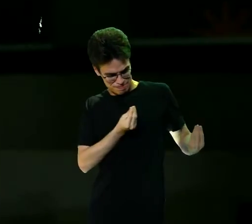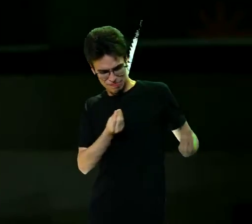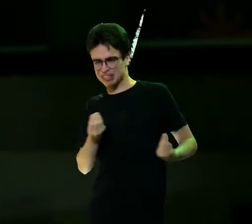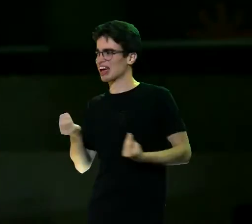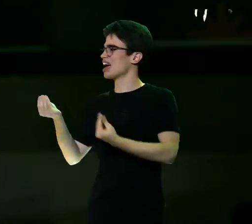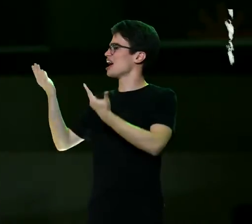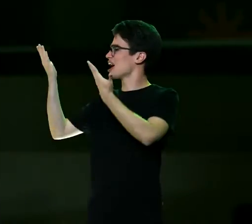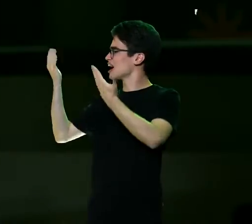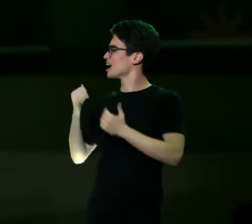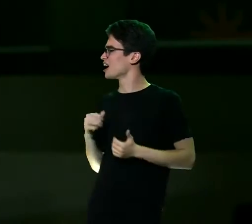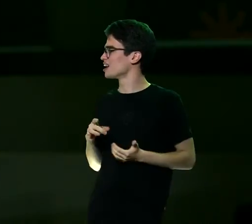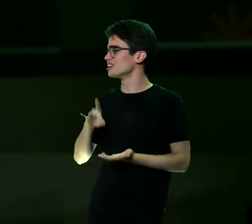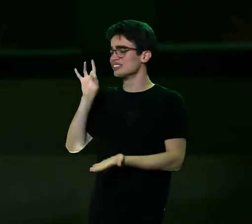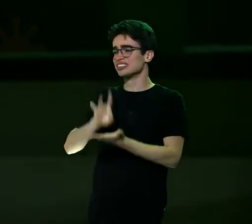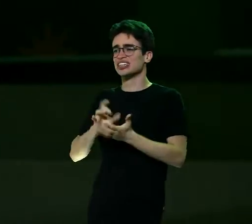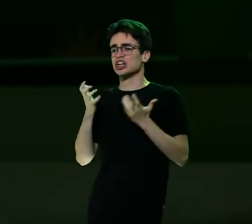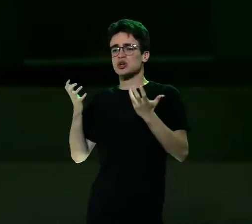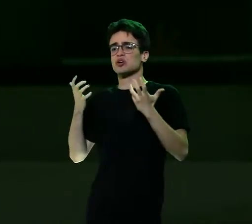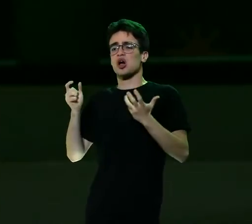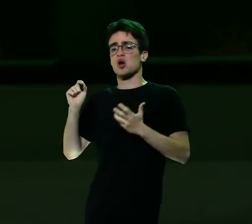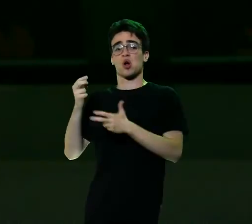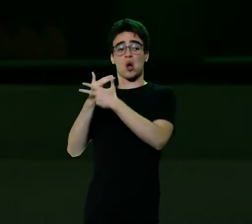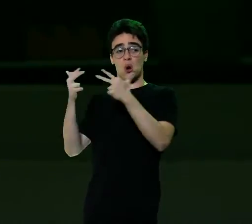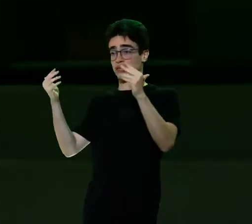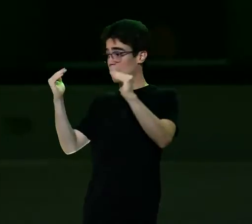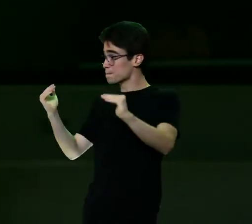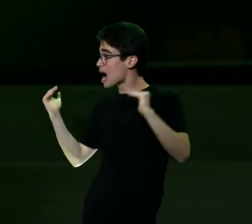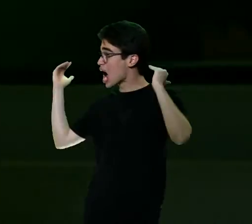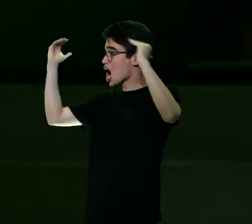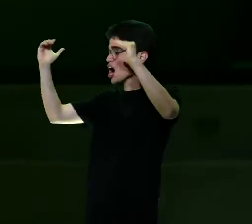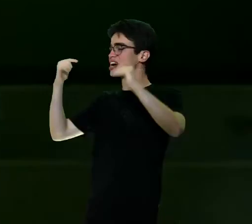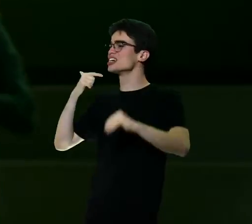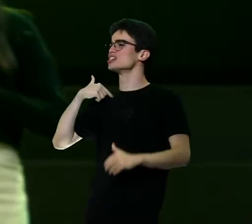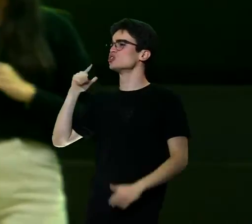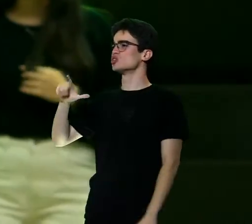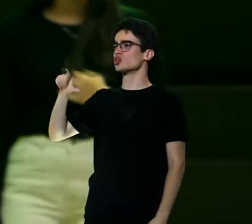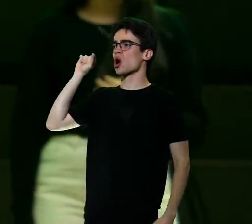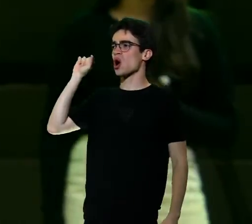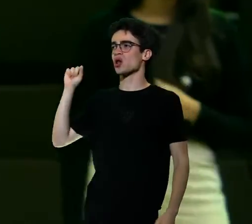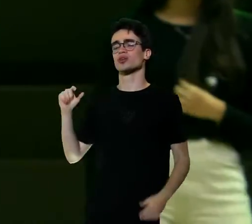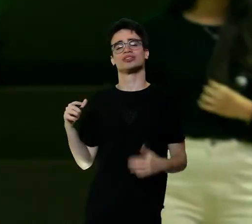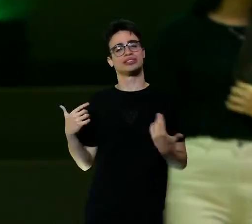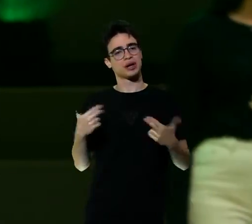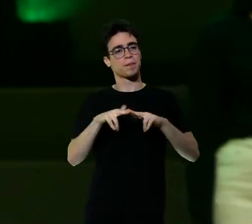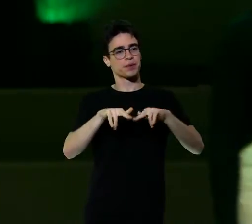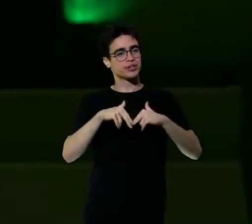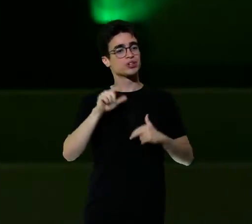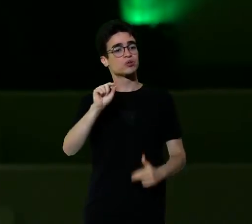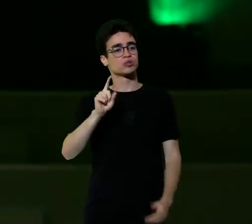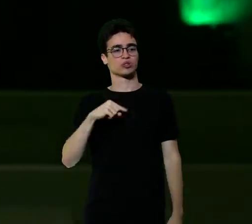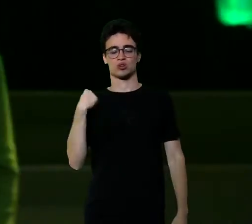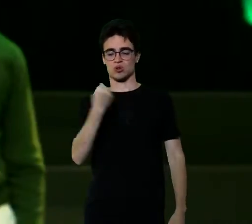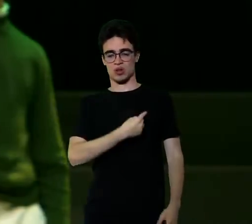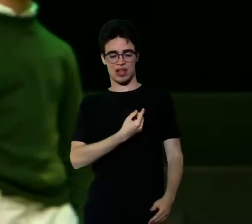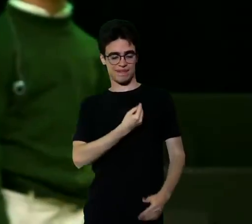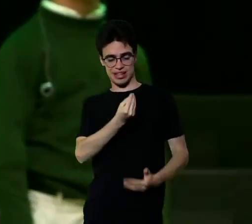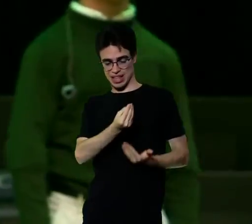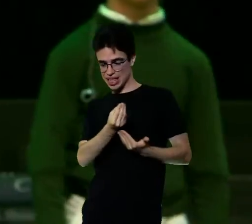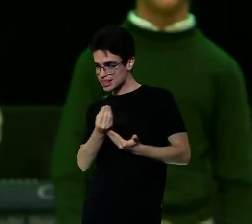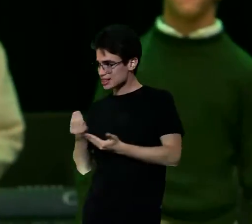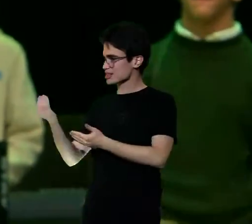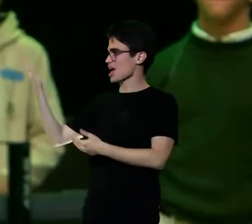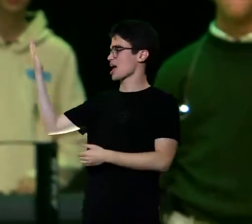viver coisas maiores na presença de Deus. Isso parte da nossa entrega. Só que tem pessoas